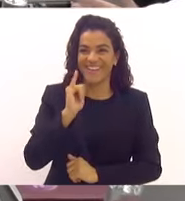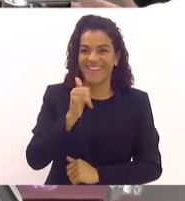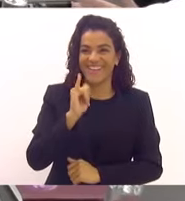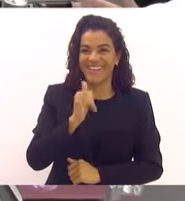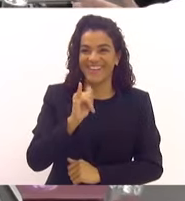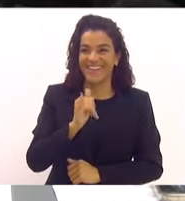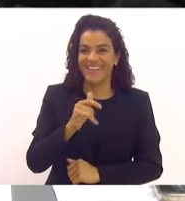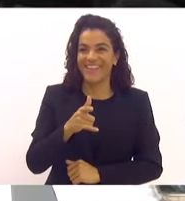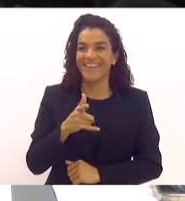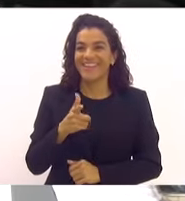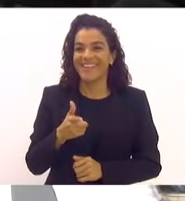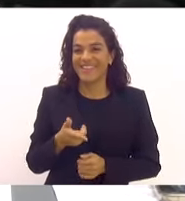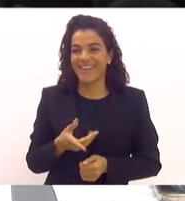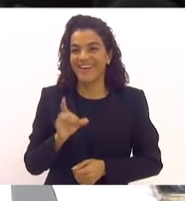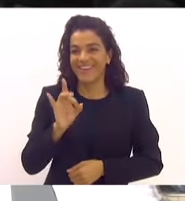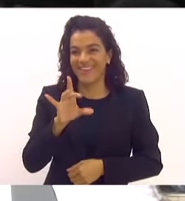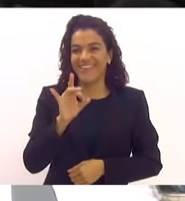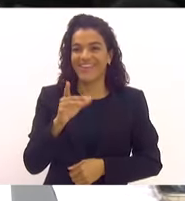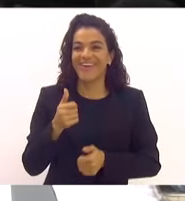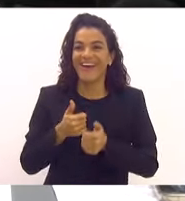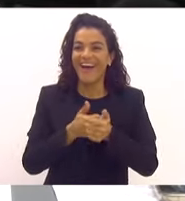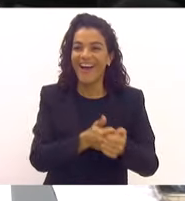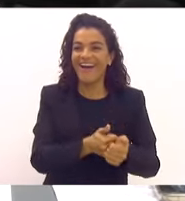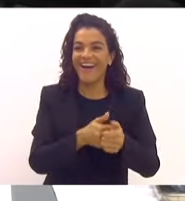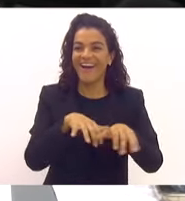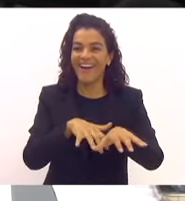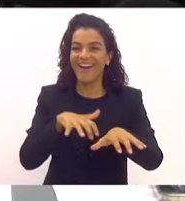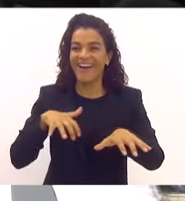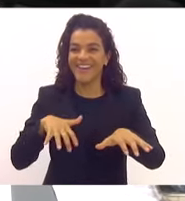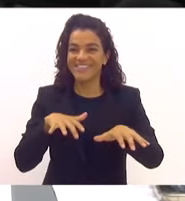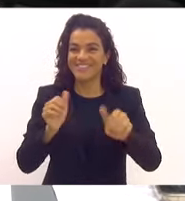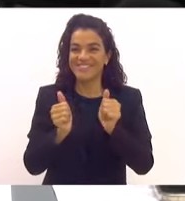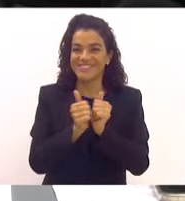abrindo a divergência só com o relator. Posso falar?